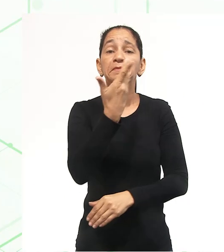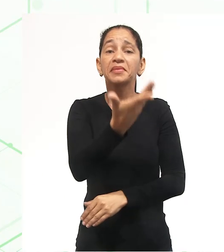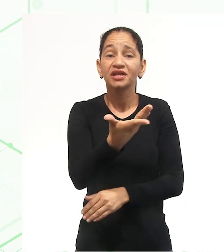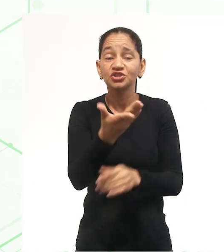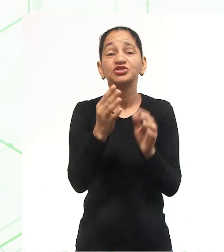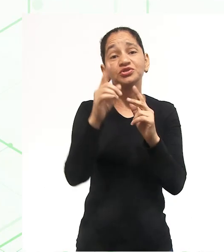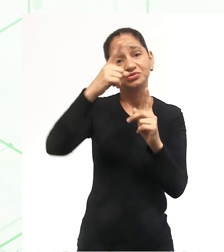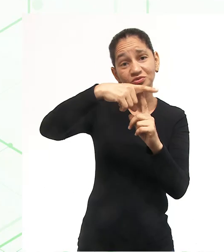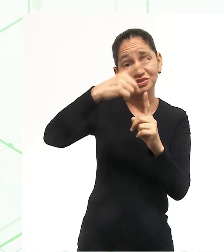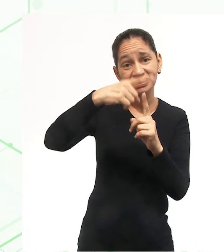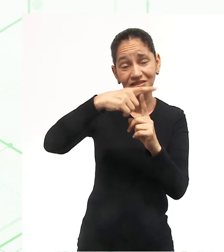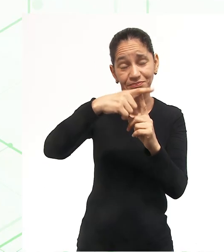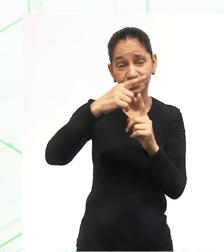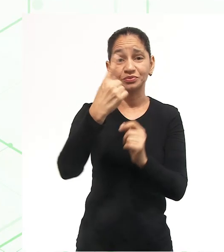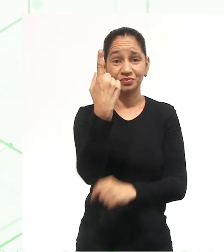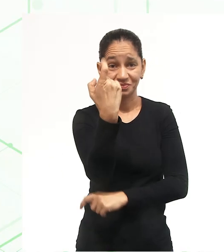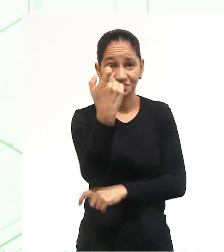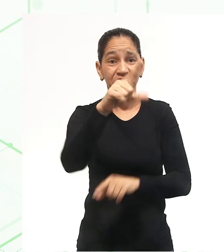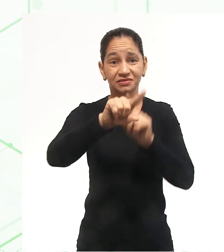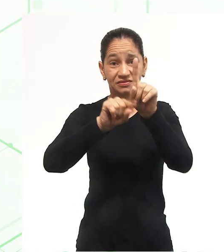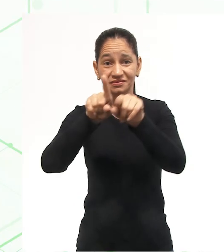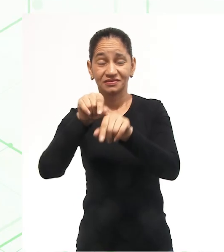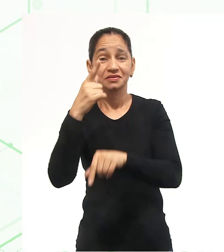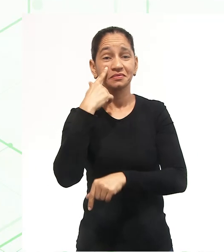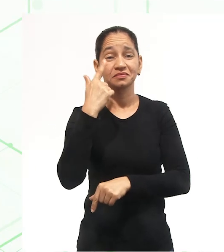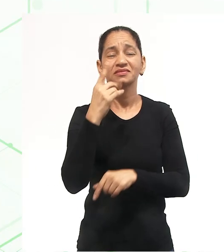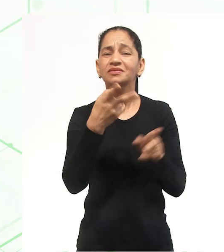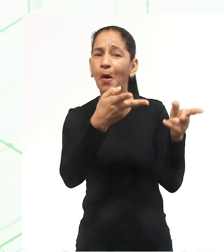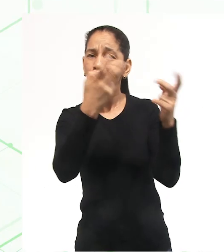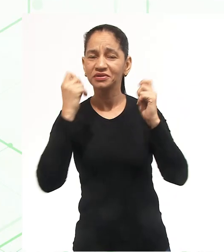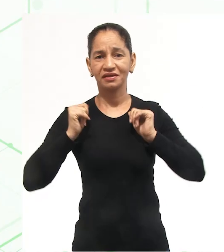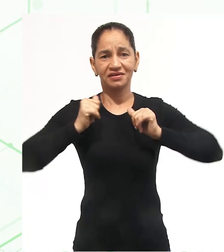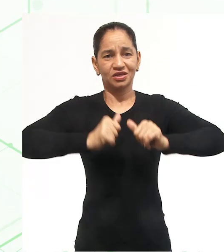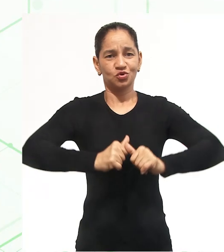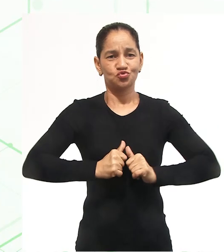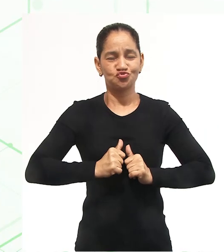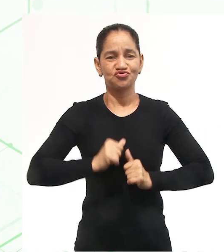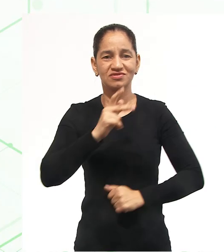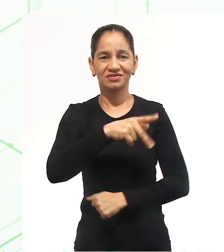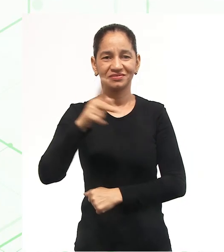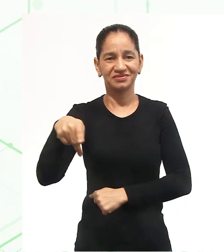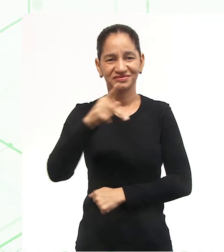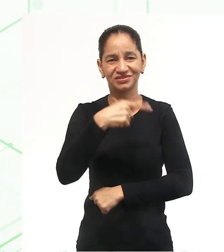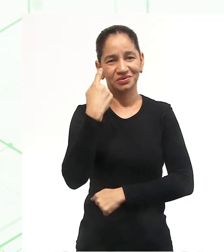anime. E aí vocês podem observar no jaleco desse professor, o aluno,